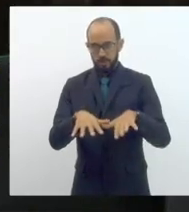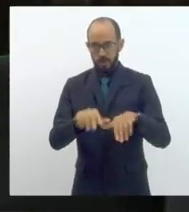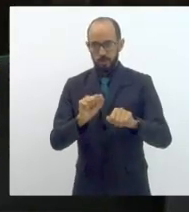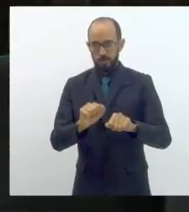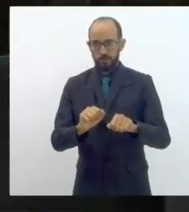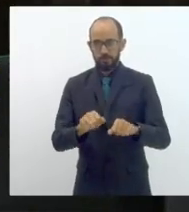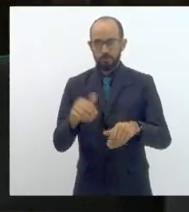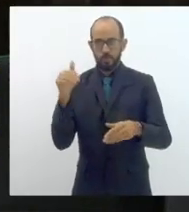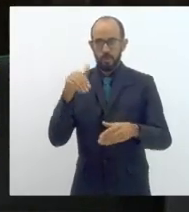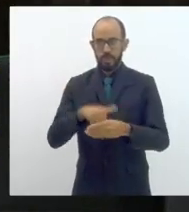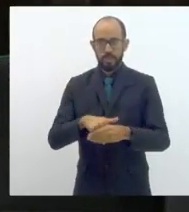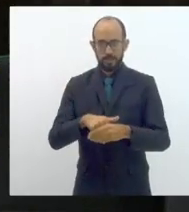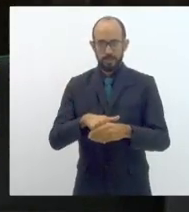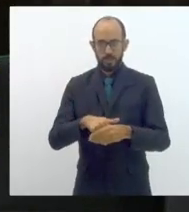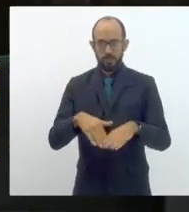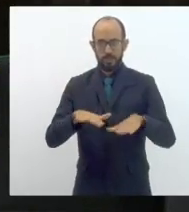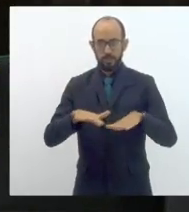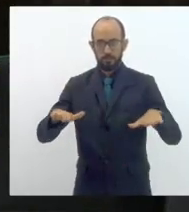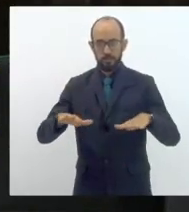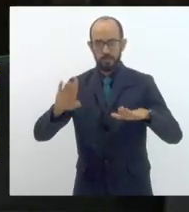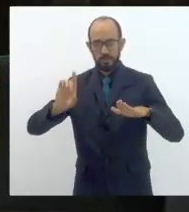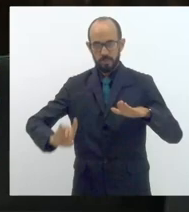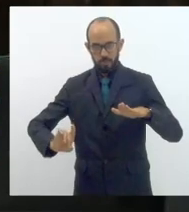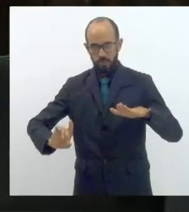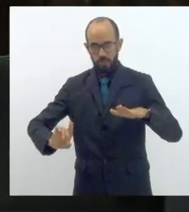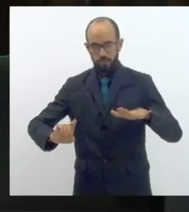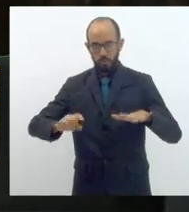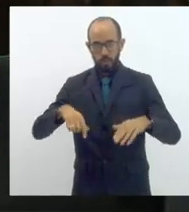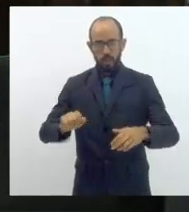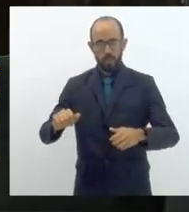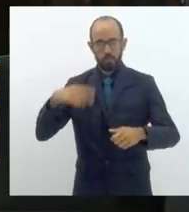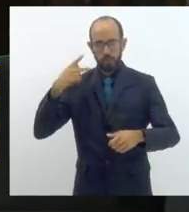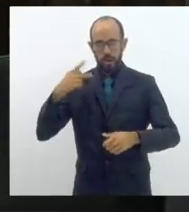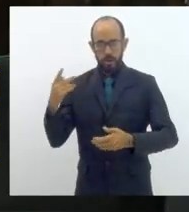a eleição da mesa diretora do Parlamento Juvenil.